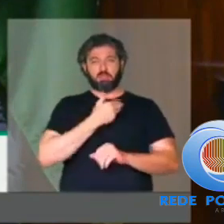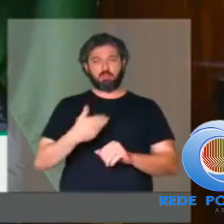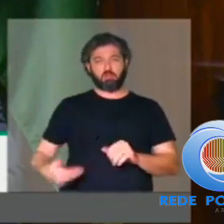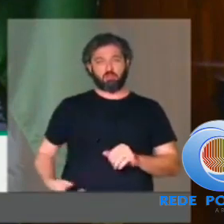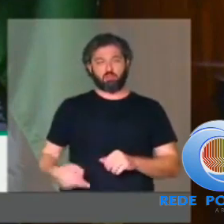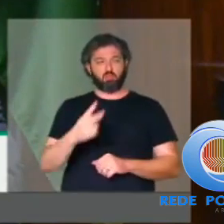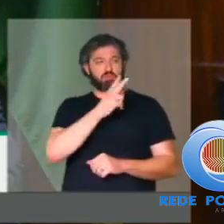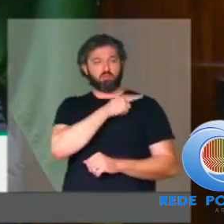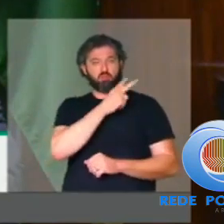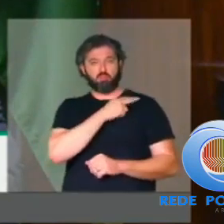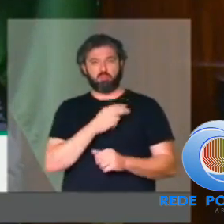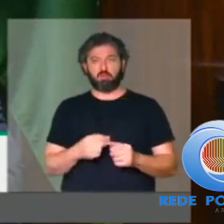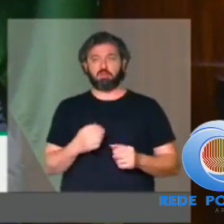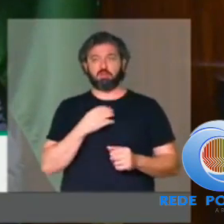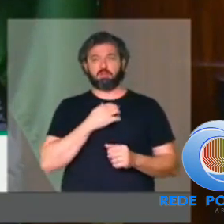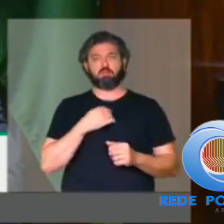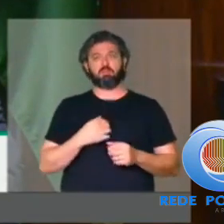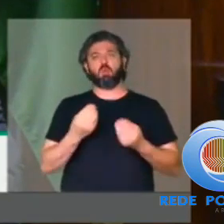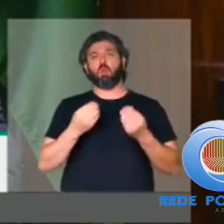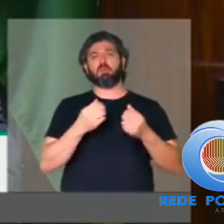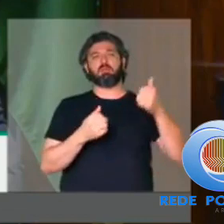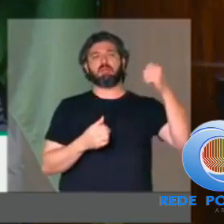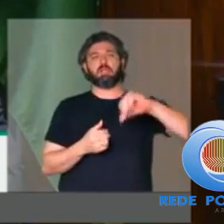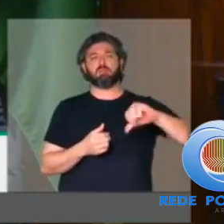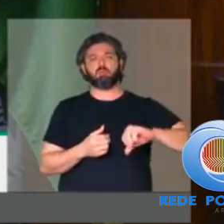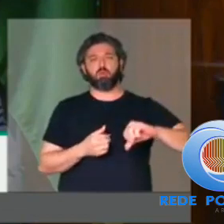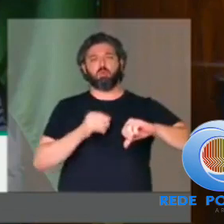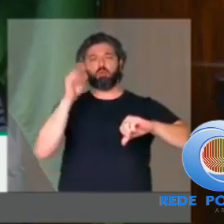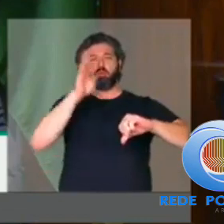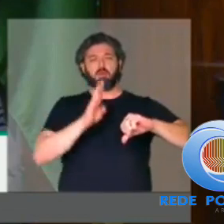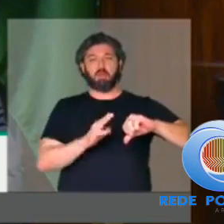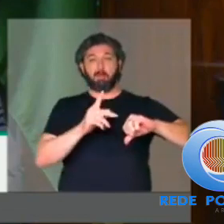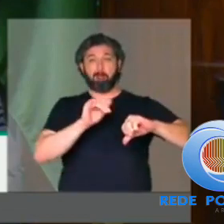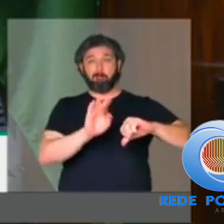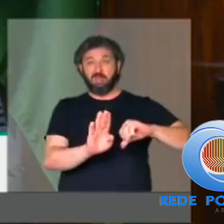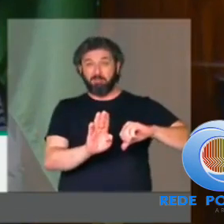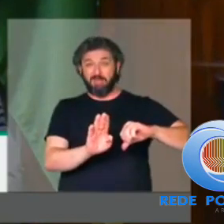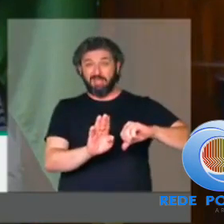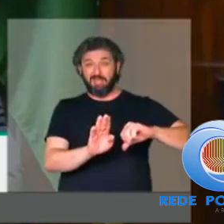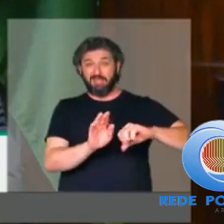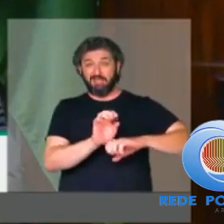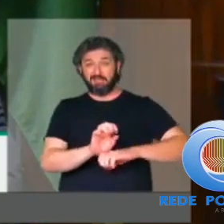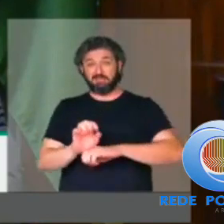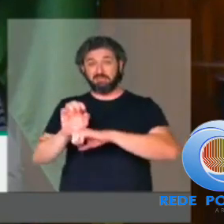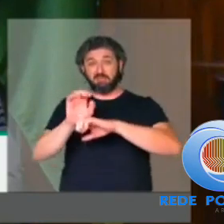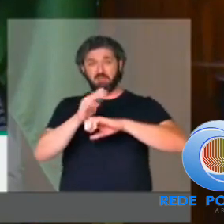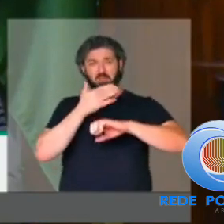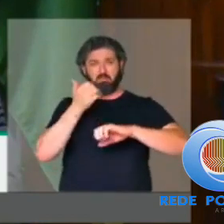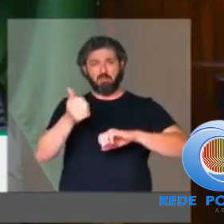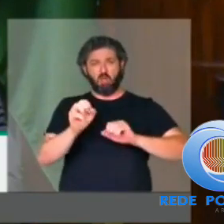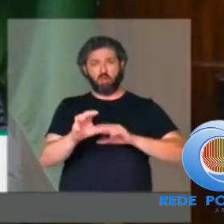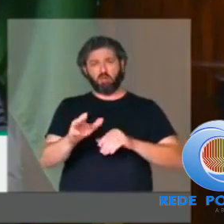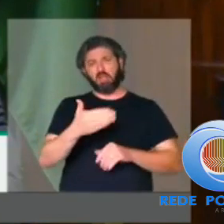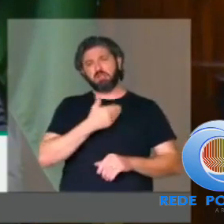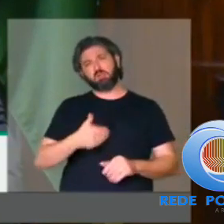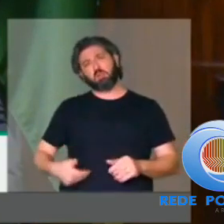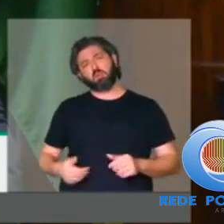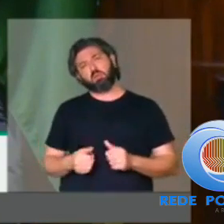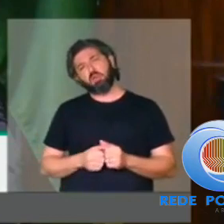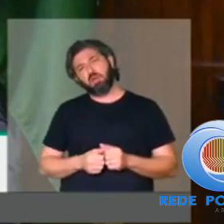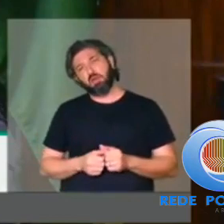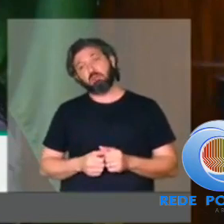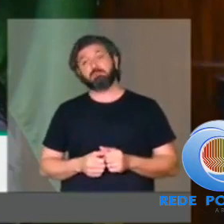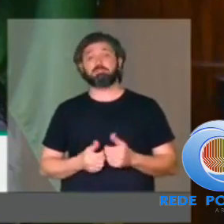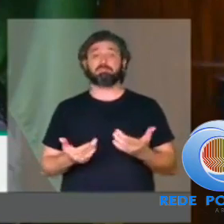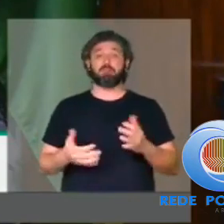pública de ensino médio. Como é que o 19º PIB do país, entre os estados, tem a melhor educação pública?